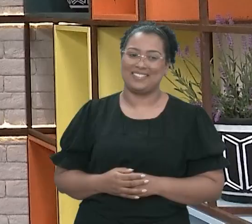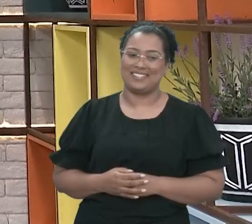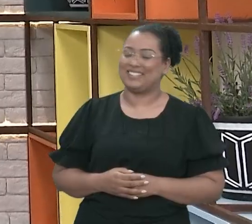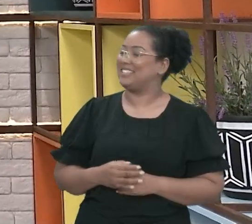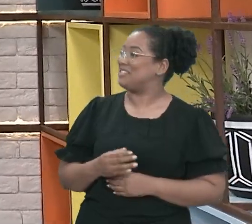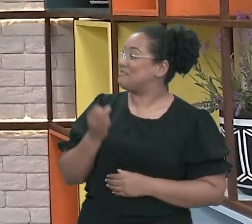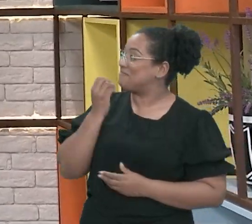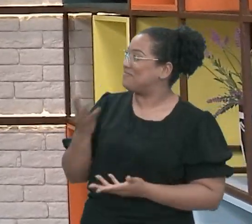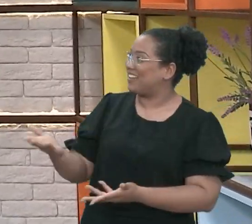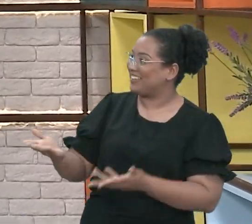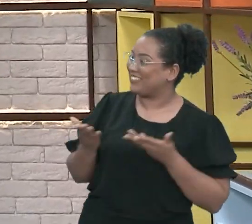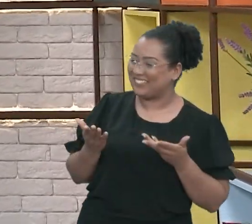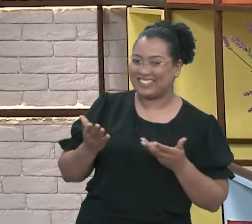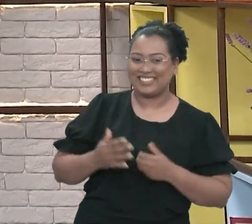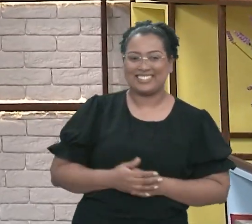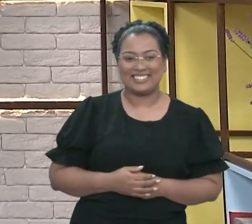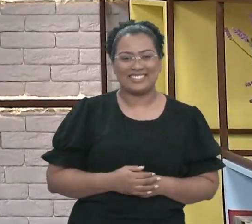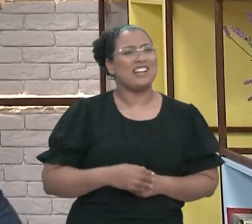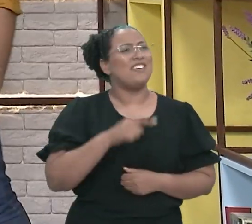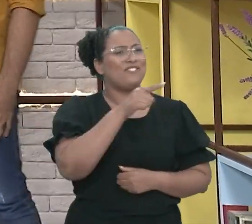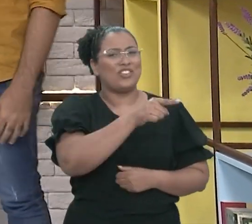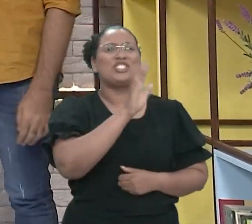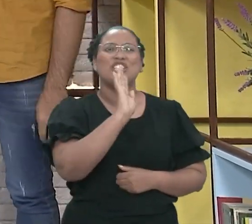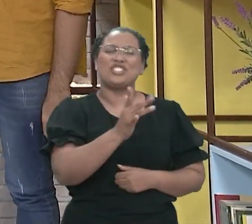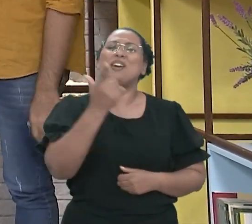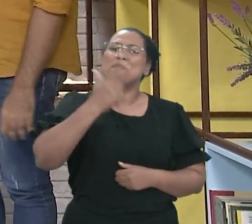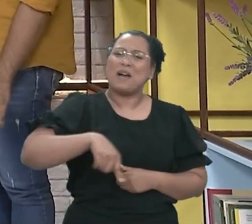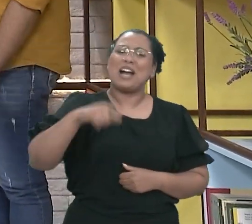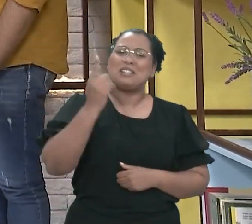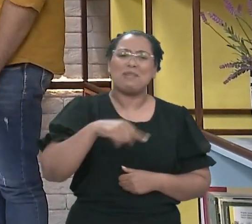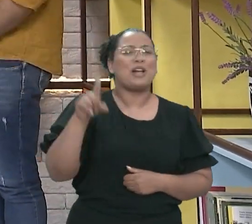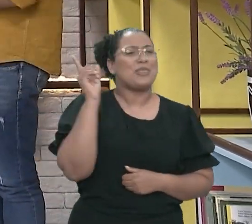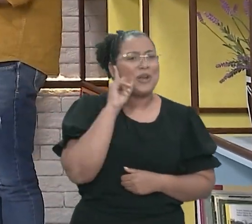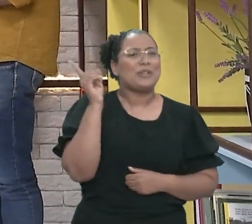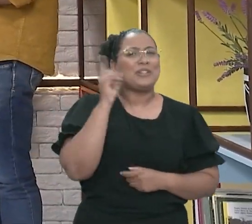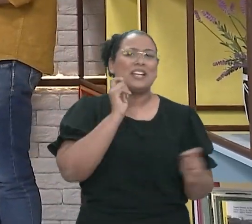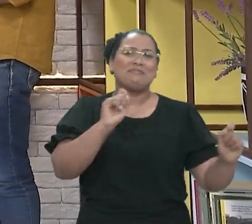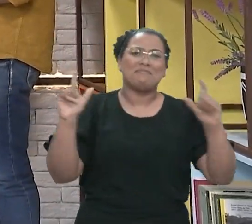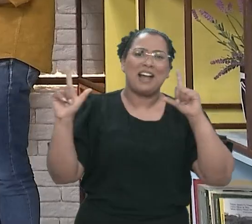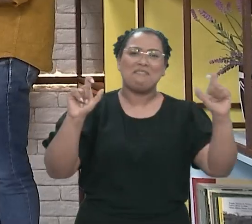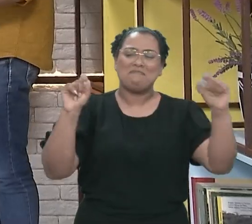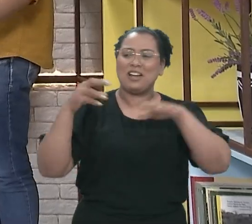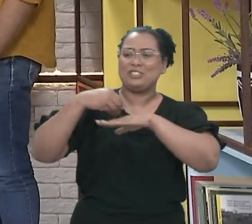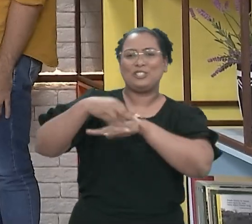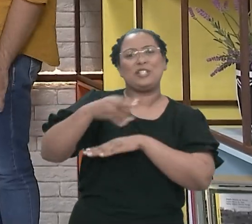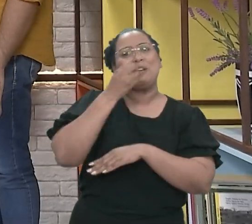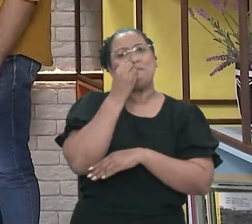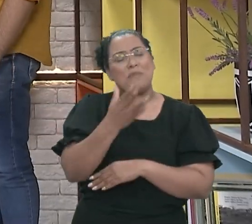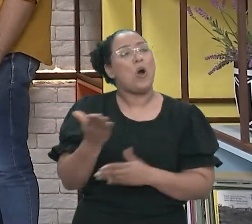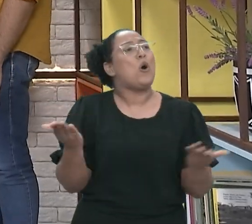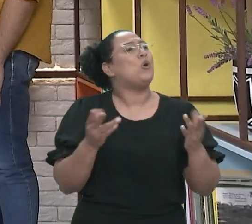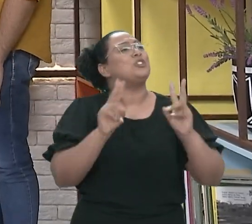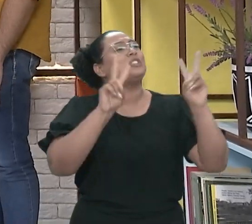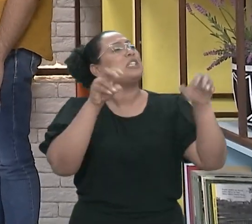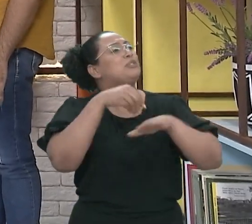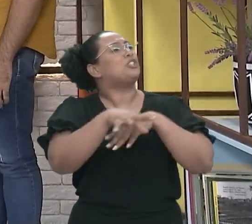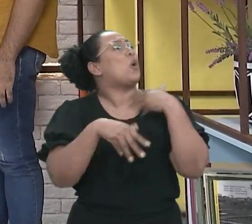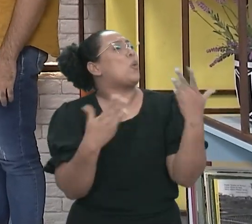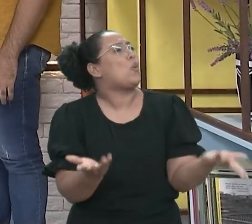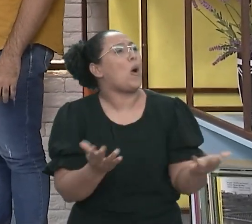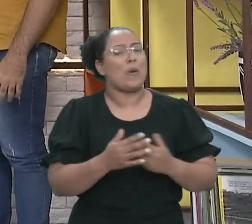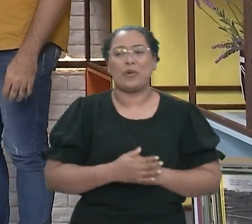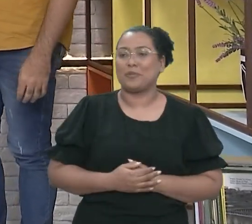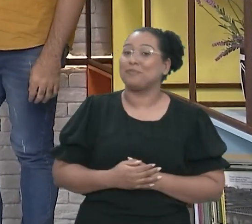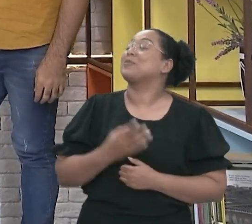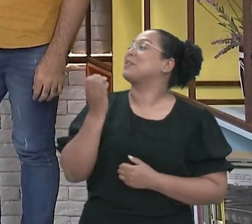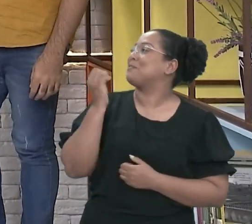recebê-lo. Seja muito bem-vindo. Você já virou figurinha carimbada, tá vindo todos os dias, sempre com dicas boas. E quais são as de hoje? Maravilhosas. Bom